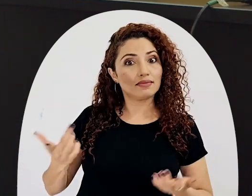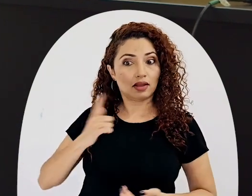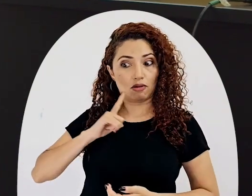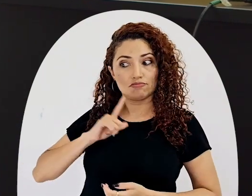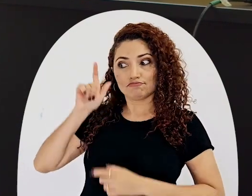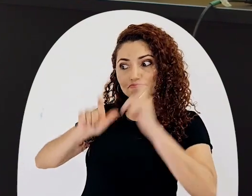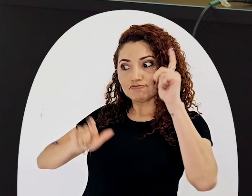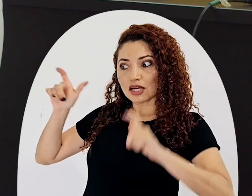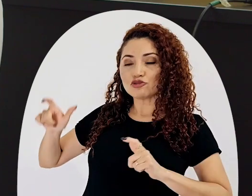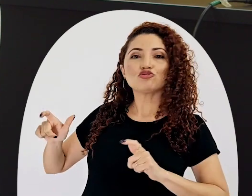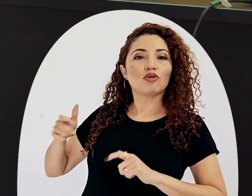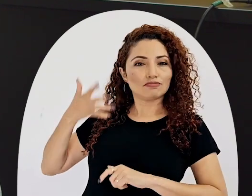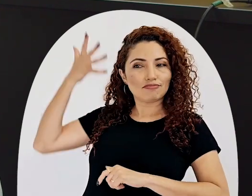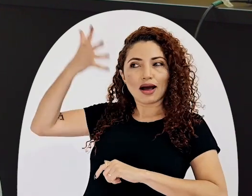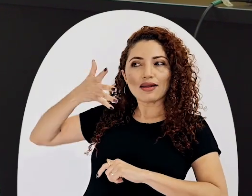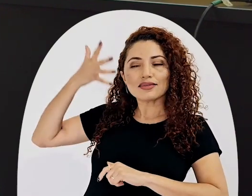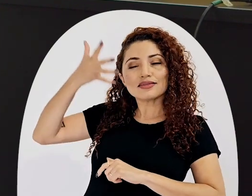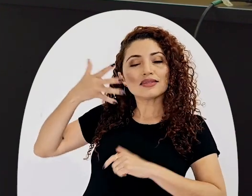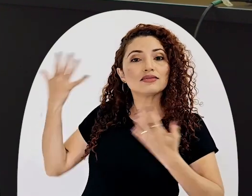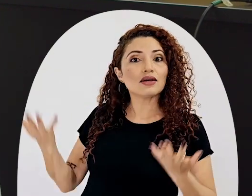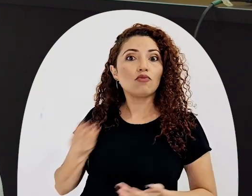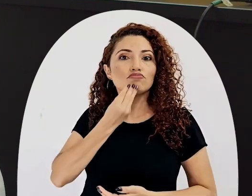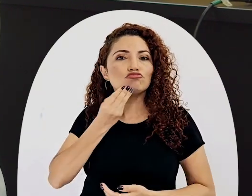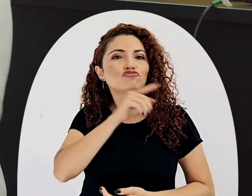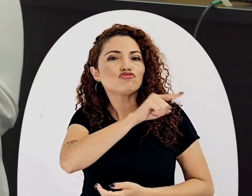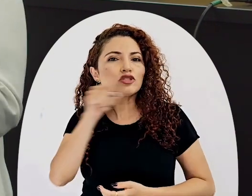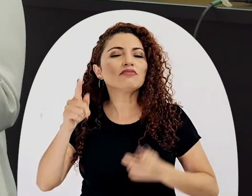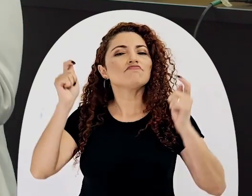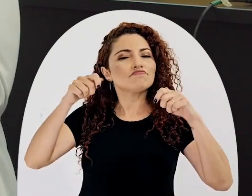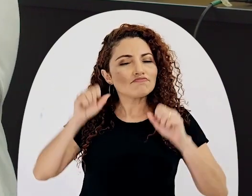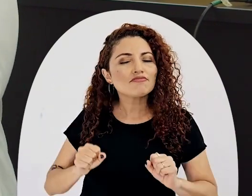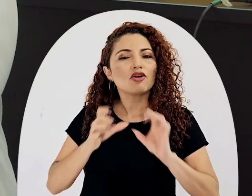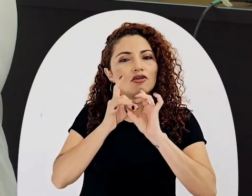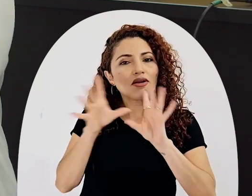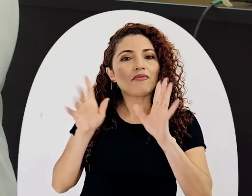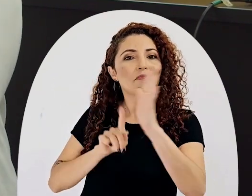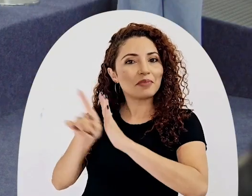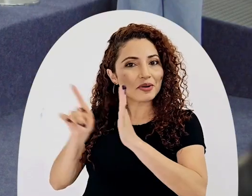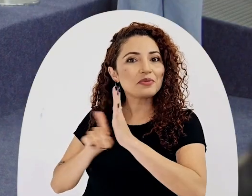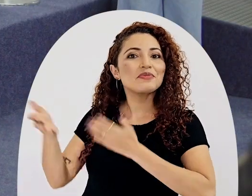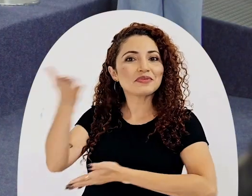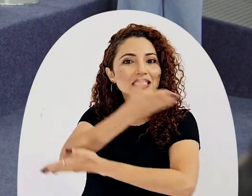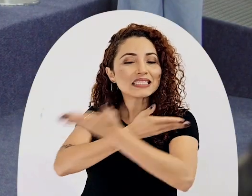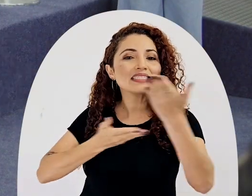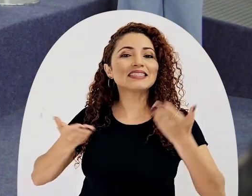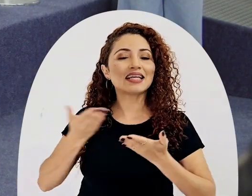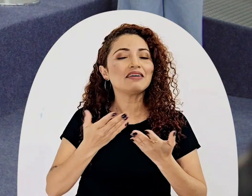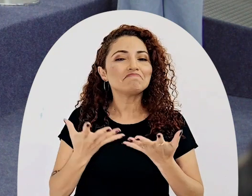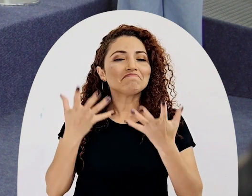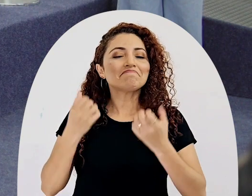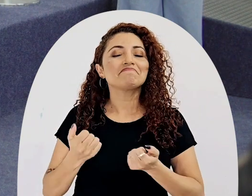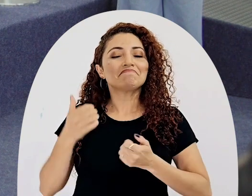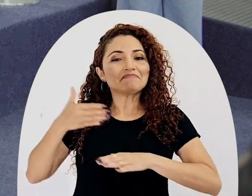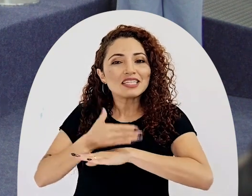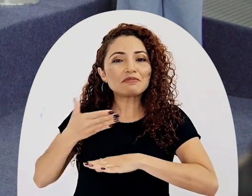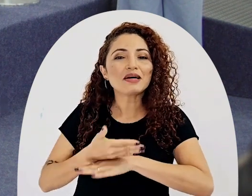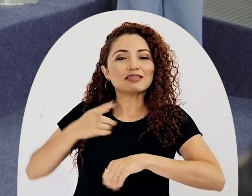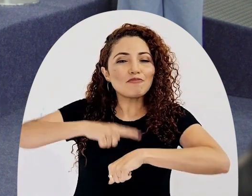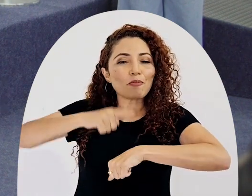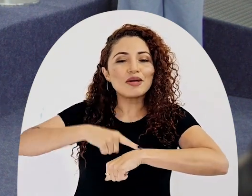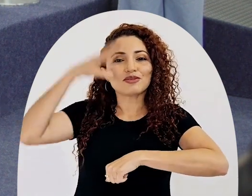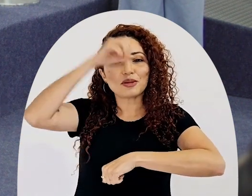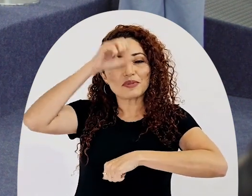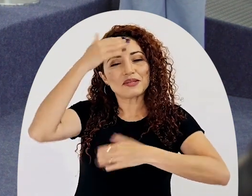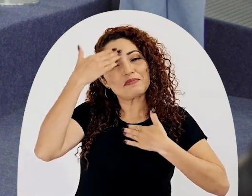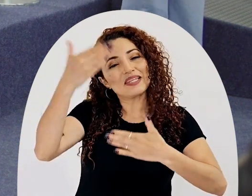gente espera que vocês conversem bastante, tenham bastante abertura e se entreguem aí nesse processo. Então, agradeço a disposição de